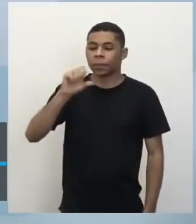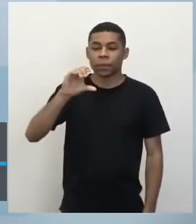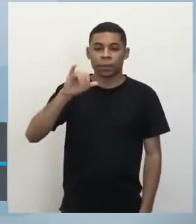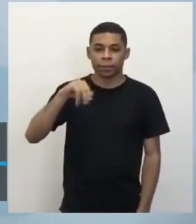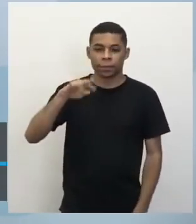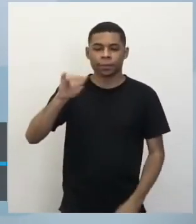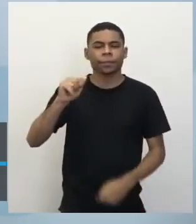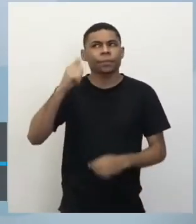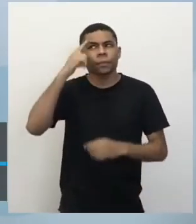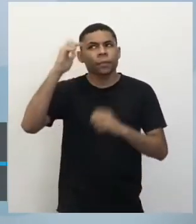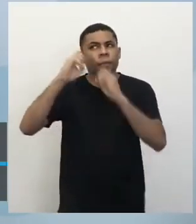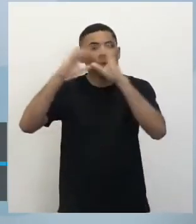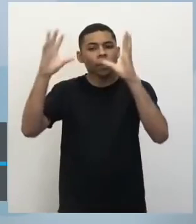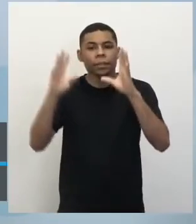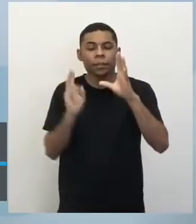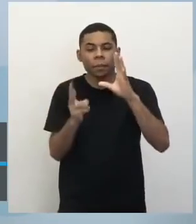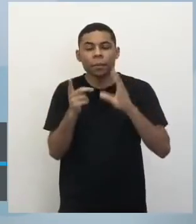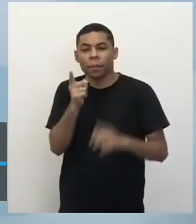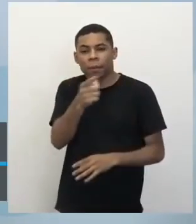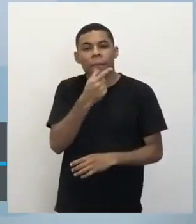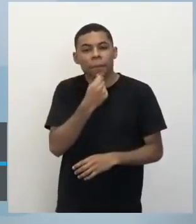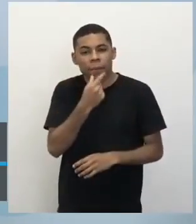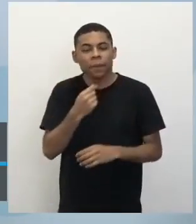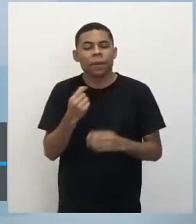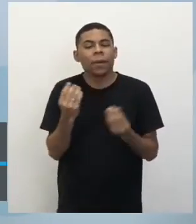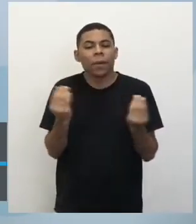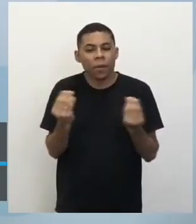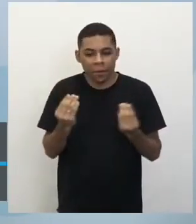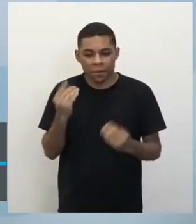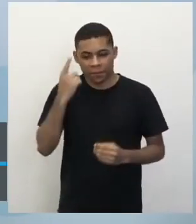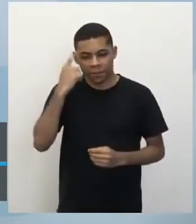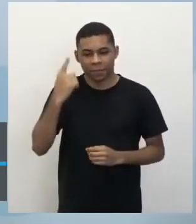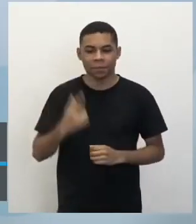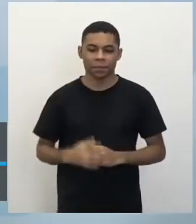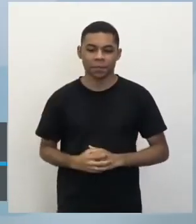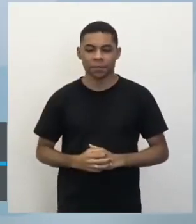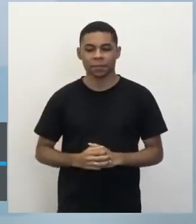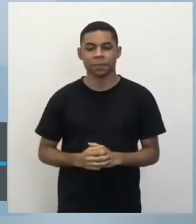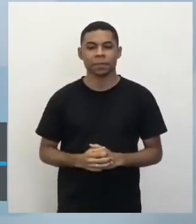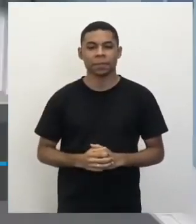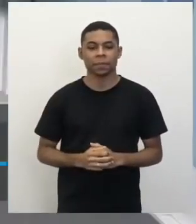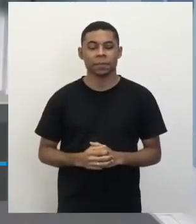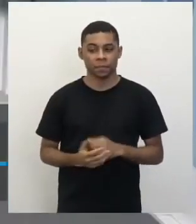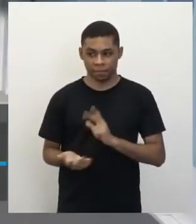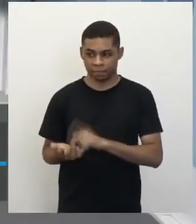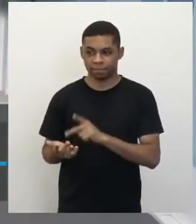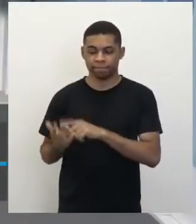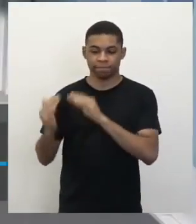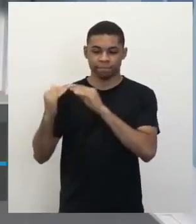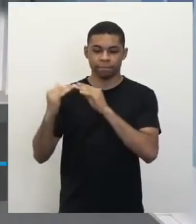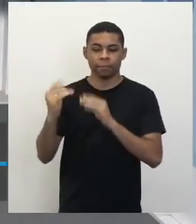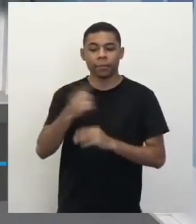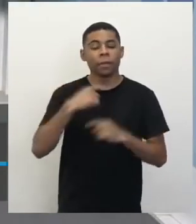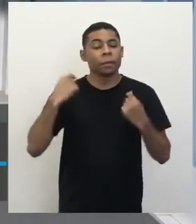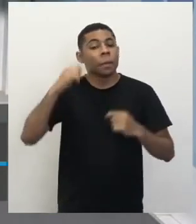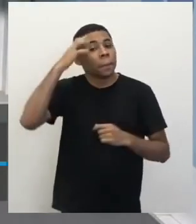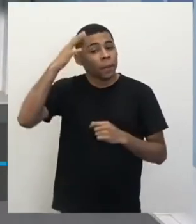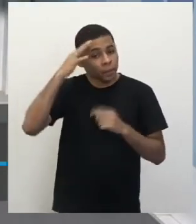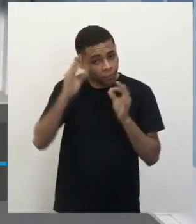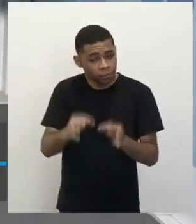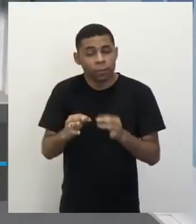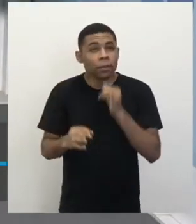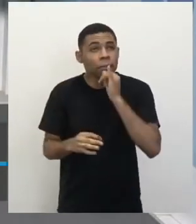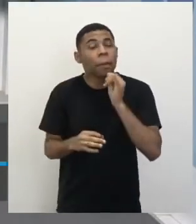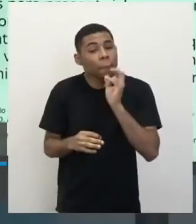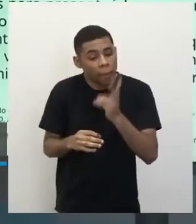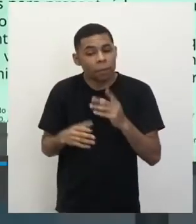ProCíntia. Imagina o psicológico desse menino. Como é que não ficou após os ataques? Verdade, né? A gente tem que pensar o seguinte,